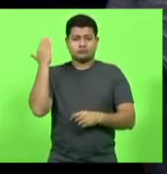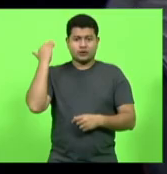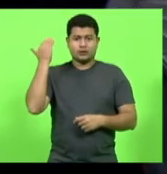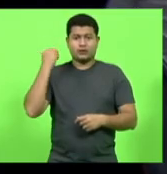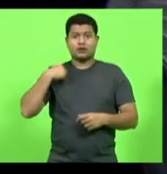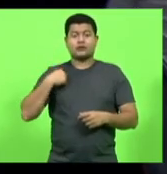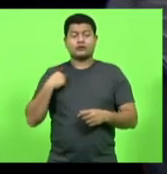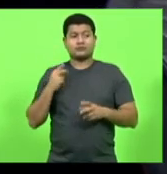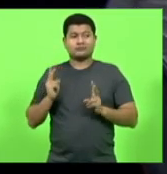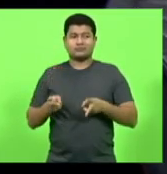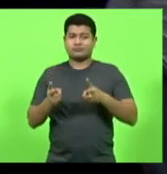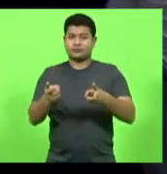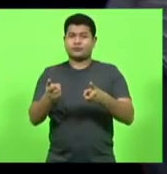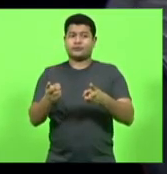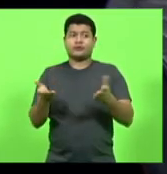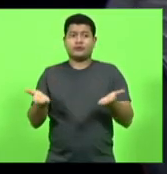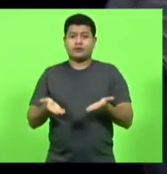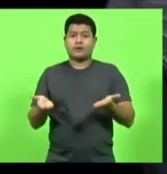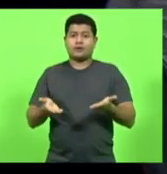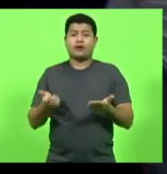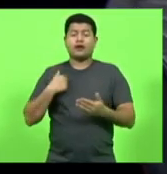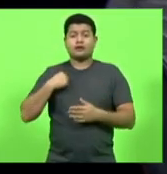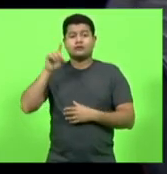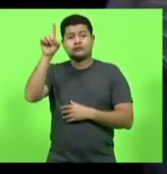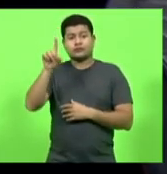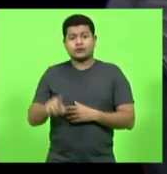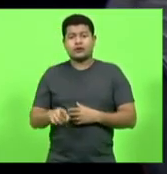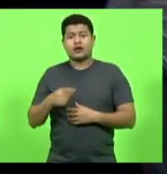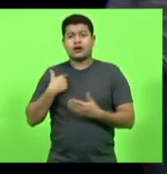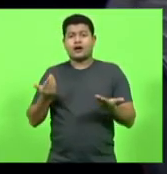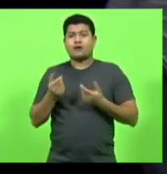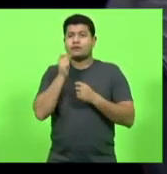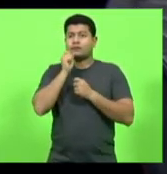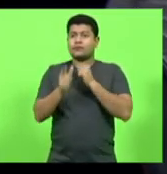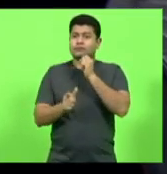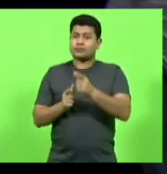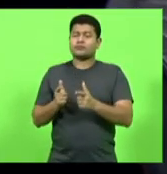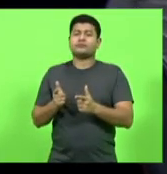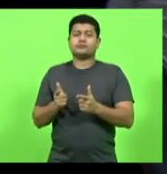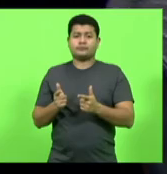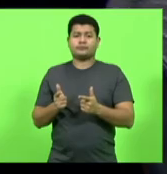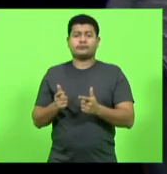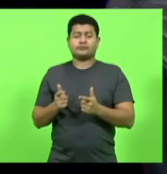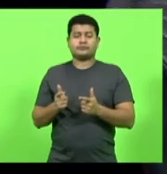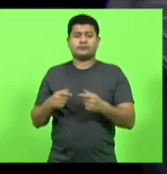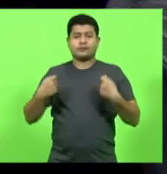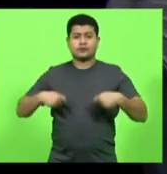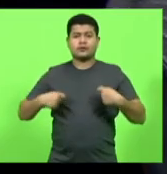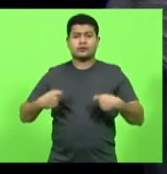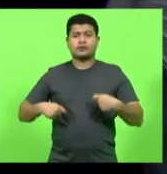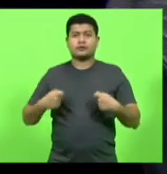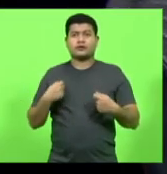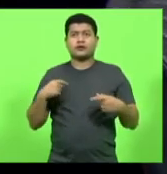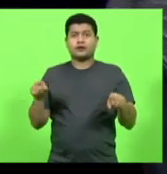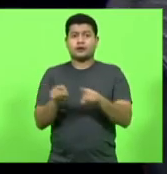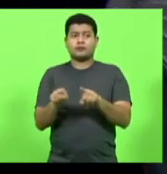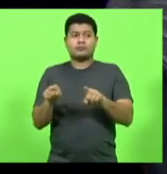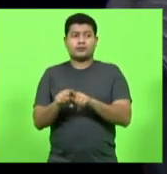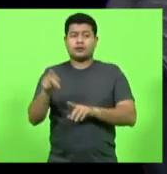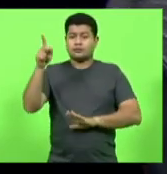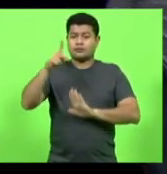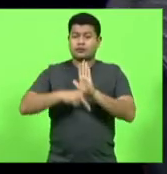conduta, eu tenho o direito de fazer a crítica nesse momento. E também, quando entrou esse projeto em